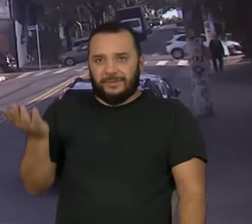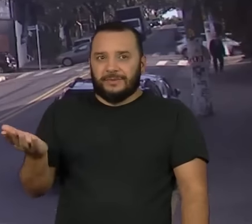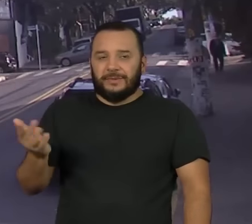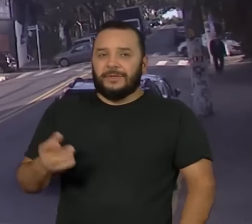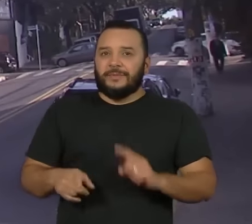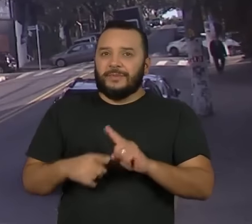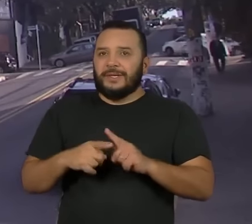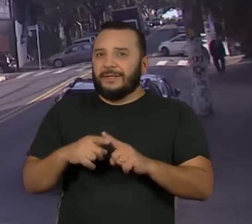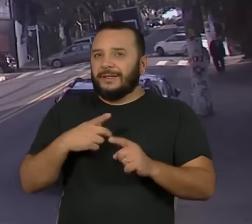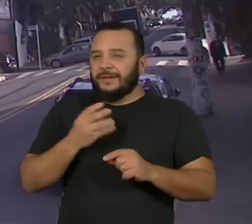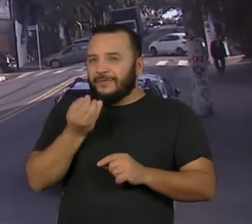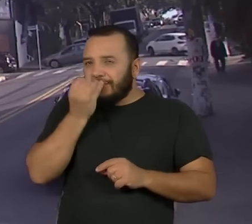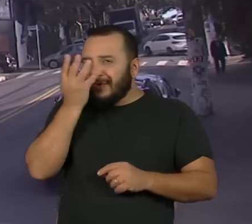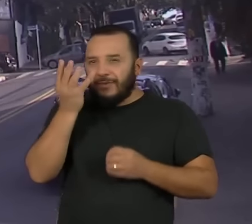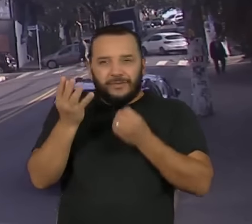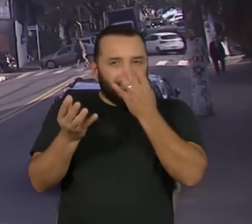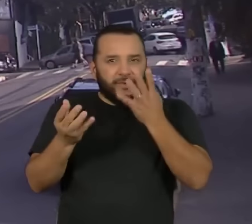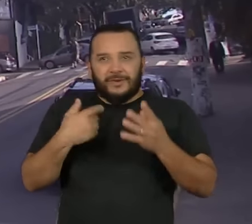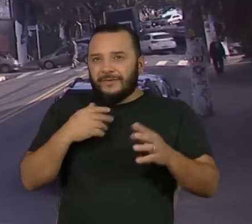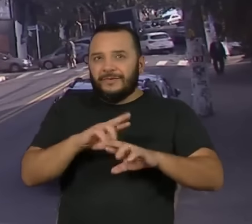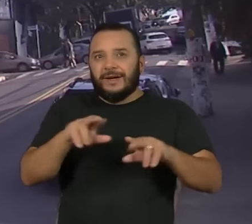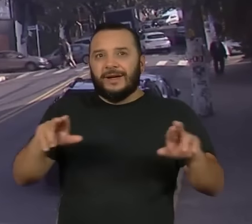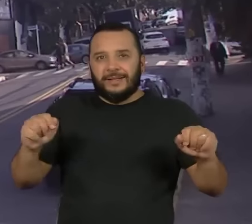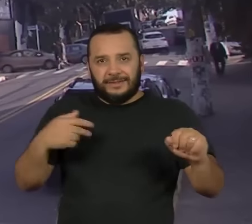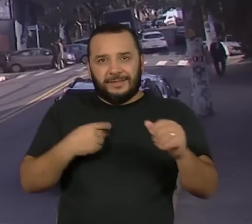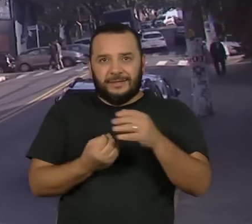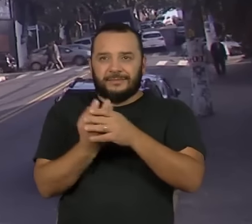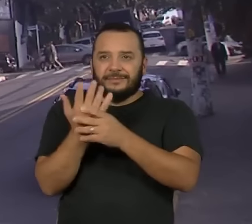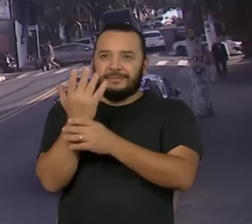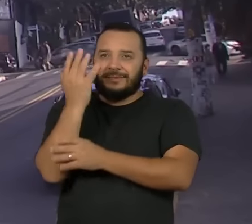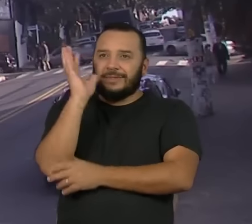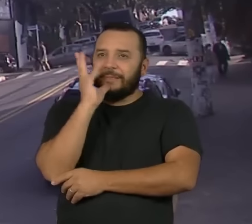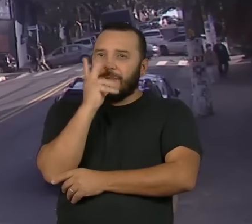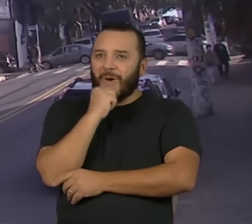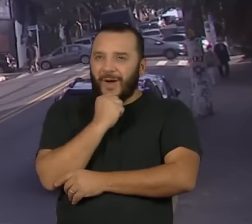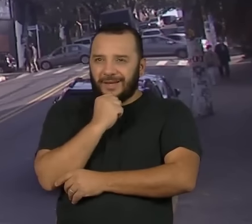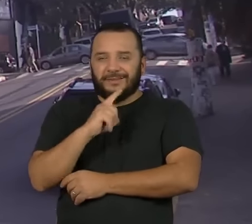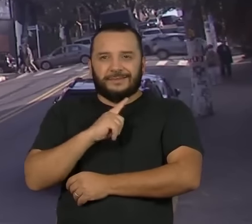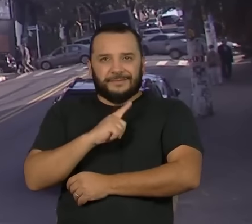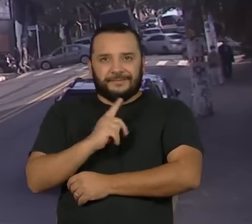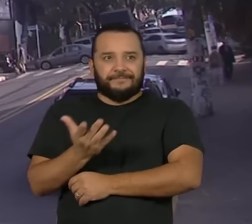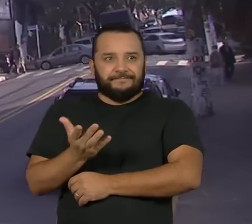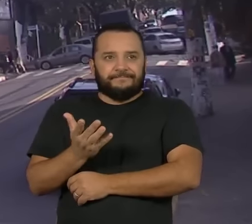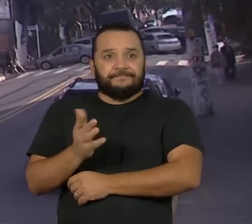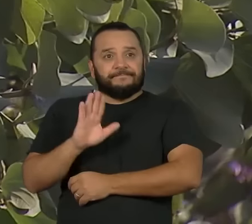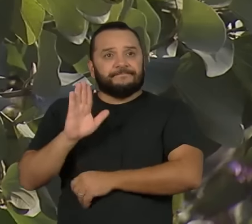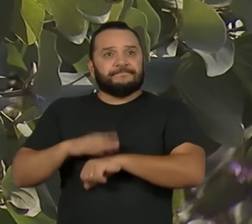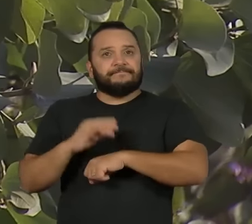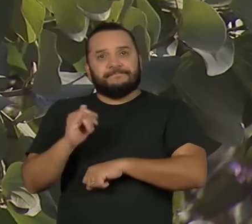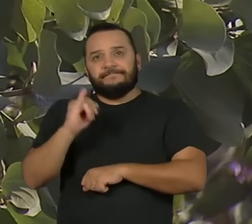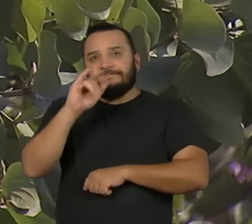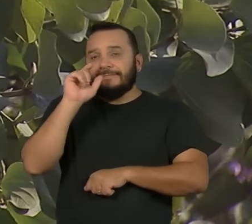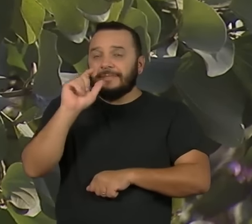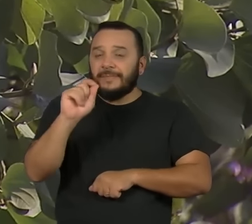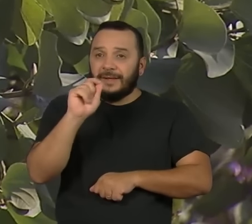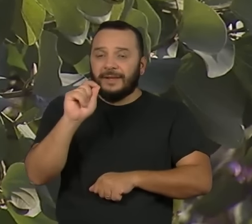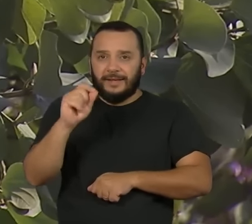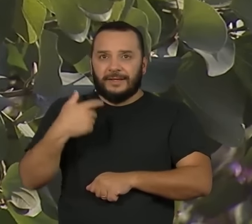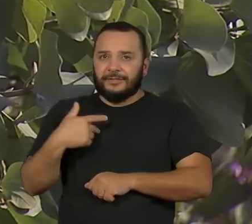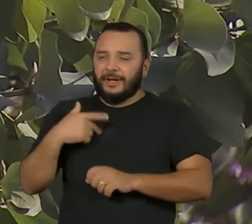muitas plantas brasileiras demoram muito para crescer. Já está consolidado. O mais importante é o